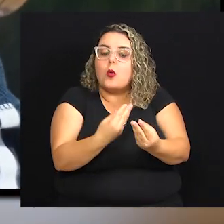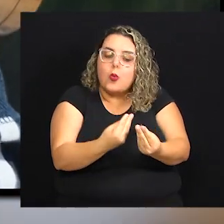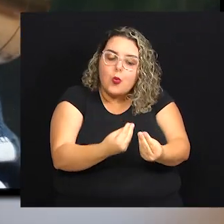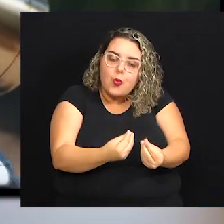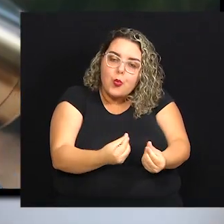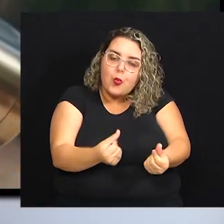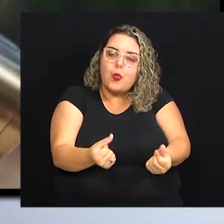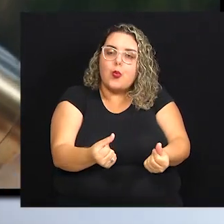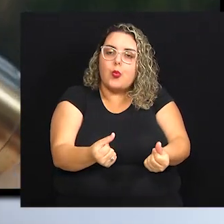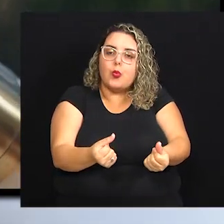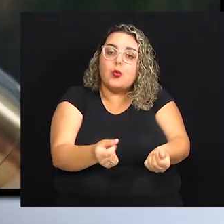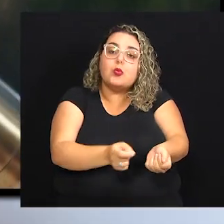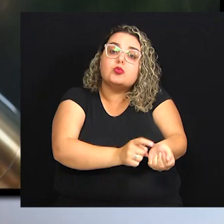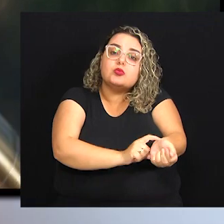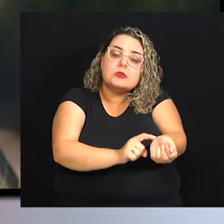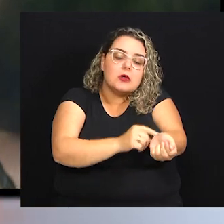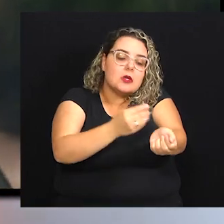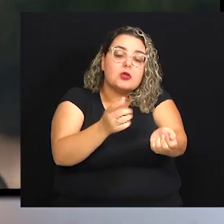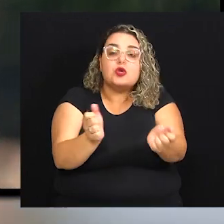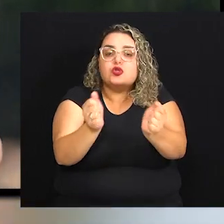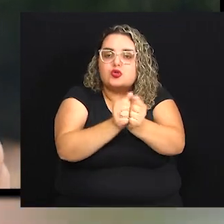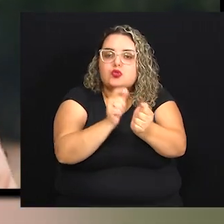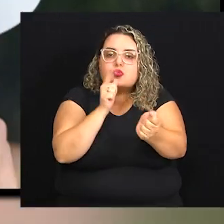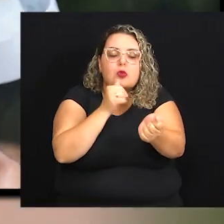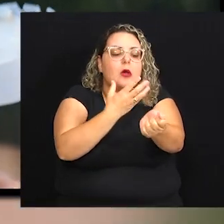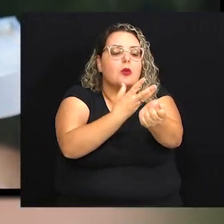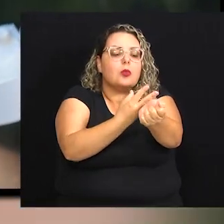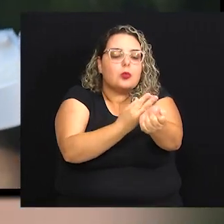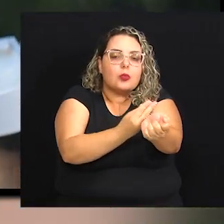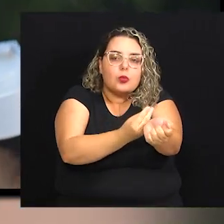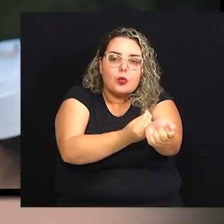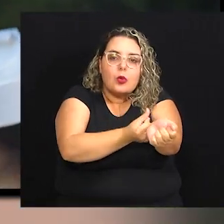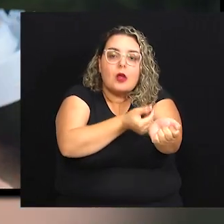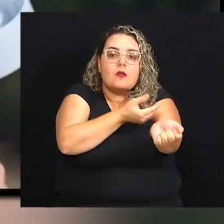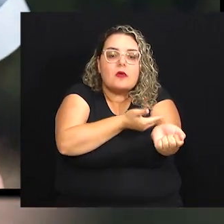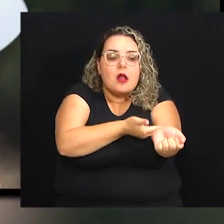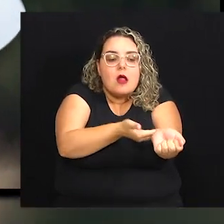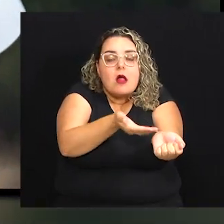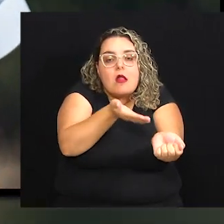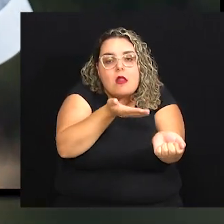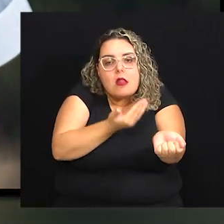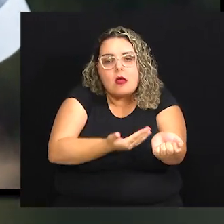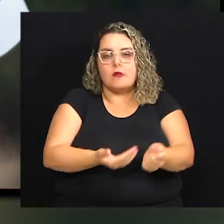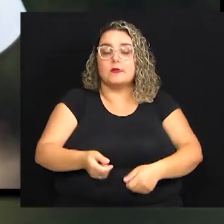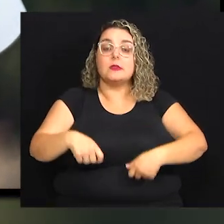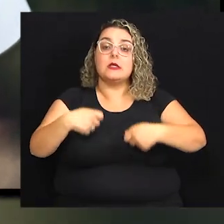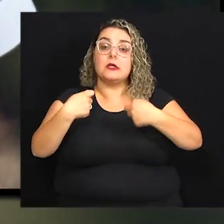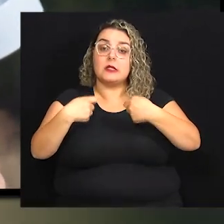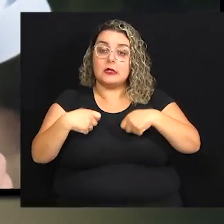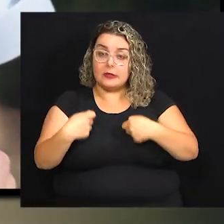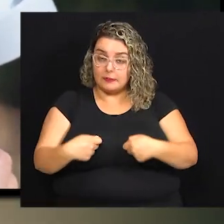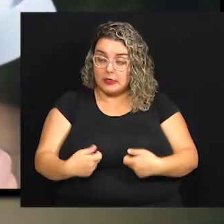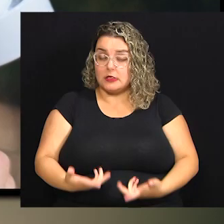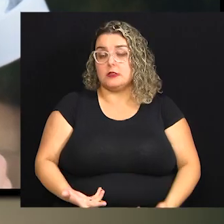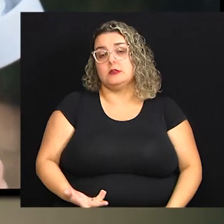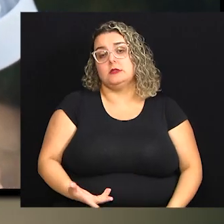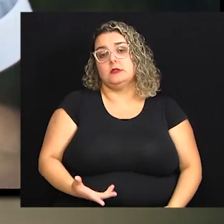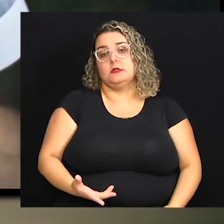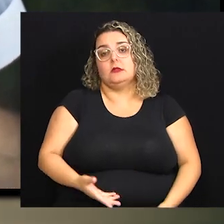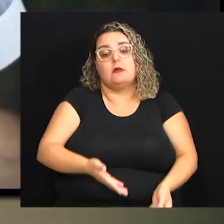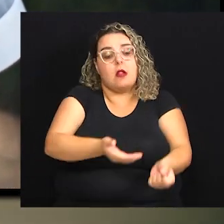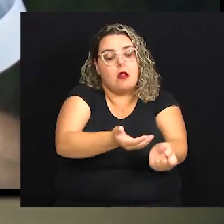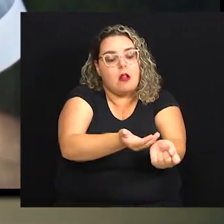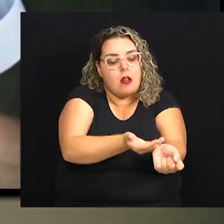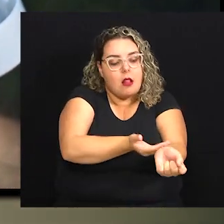vai dissolver a água, o sangue. Então, existe uma dificuldade do sangue